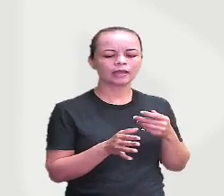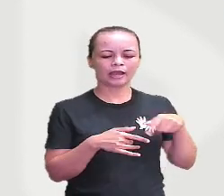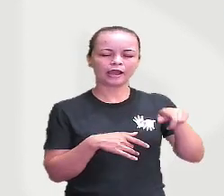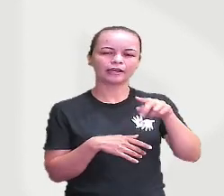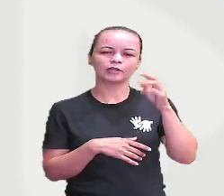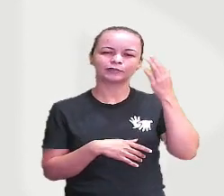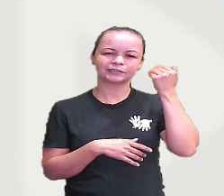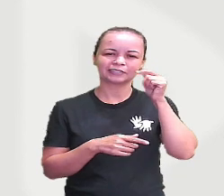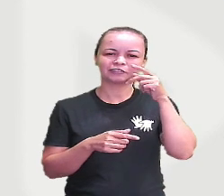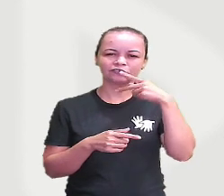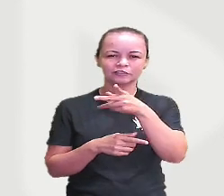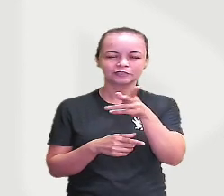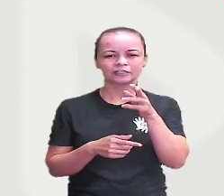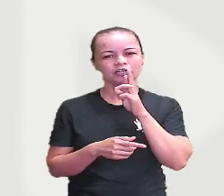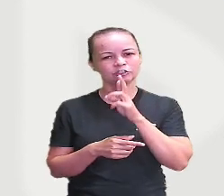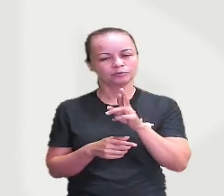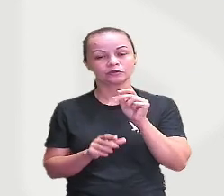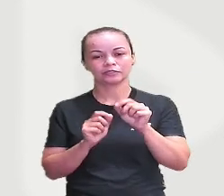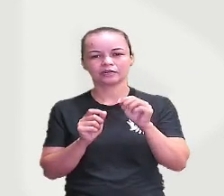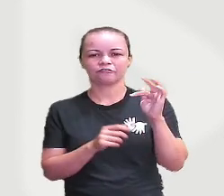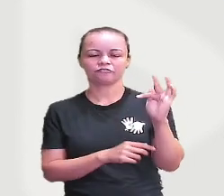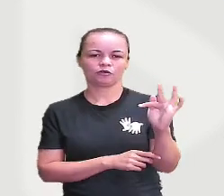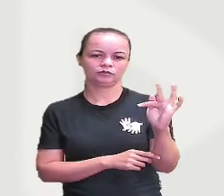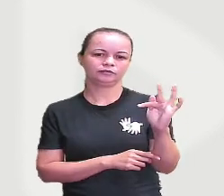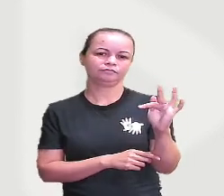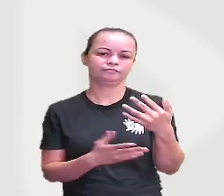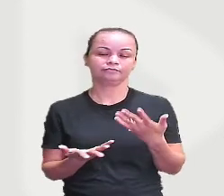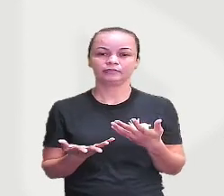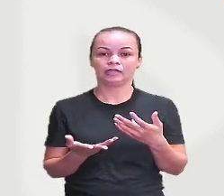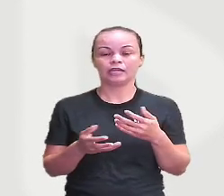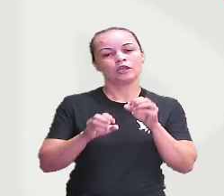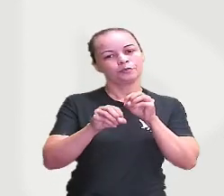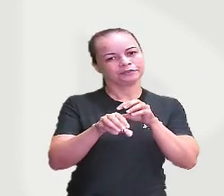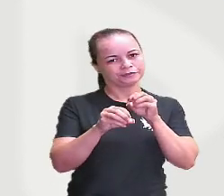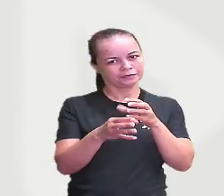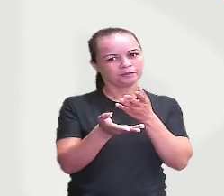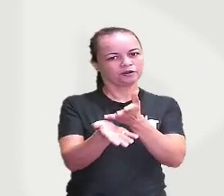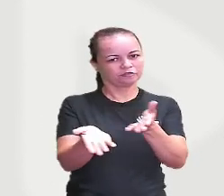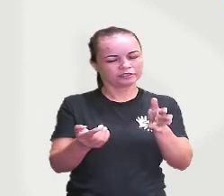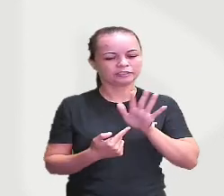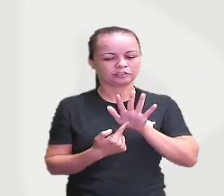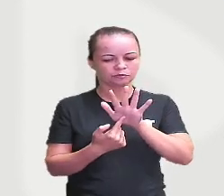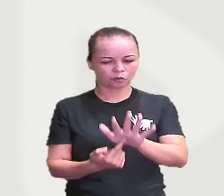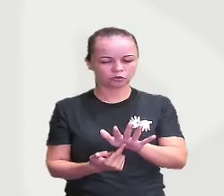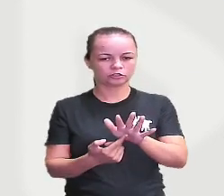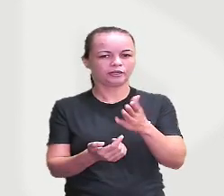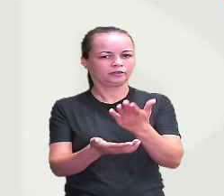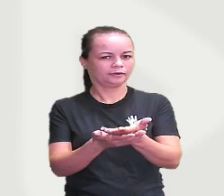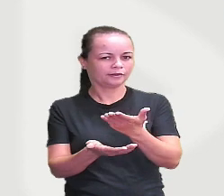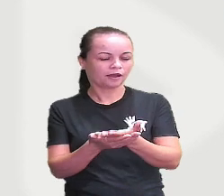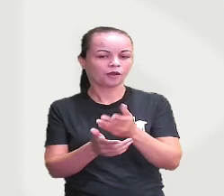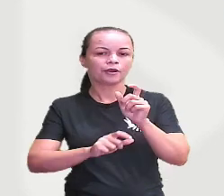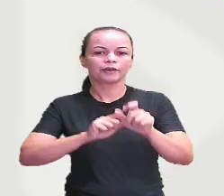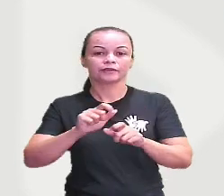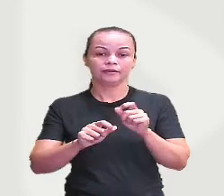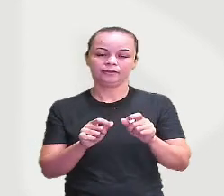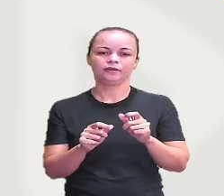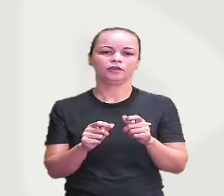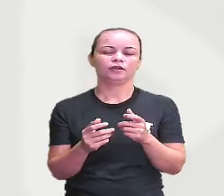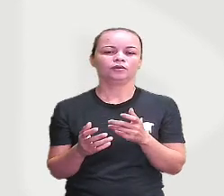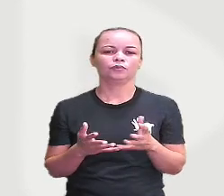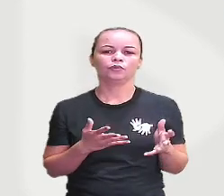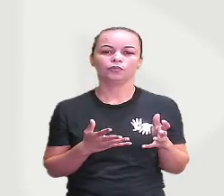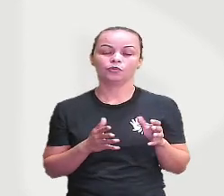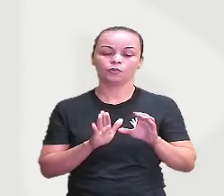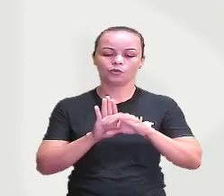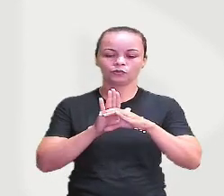essa alternativa ela está falsa. Afinal, eu ensinei para vocês, eu mostrei para vocês aqui na nossa aula que o conceito